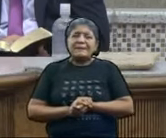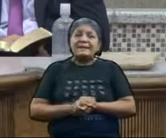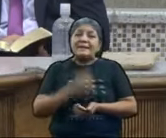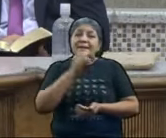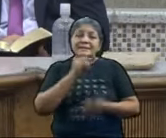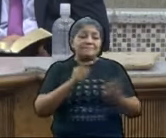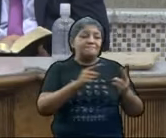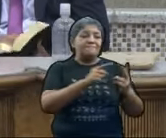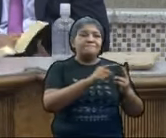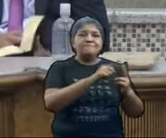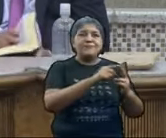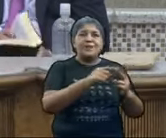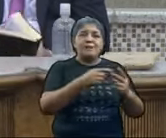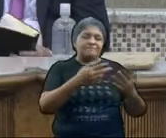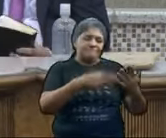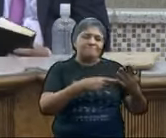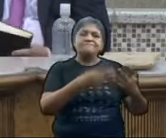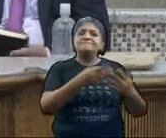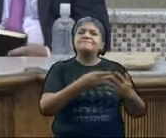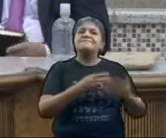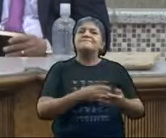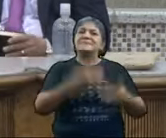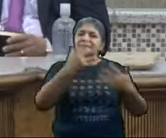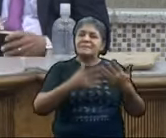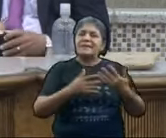aqui, do nosso tempo.